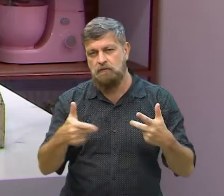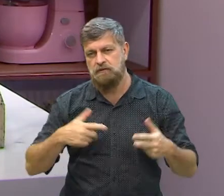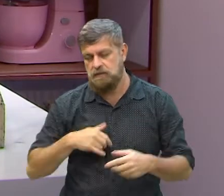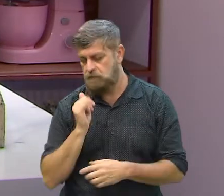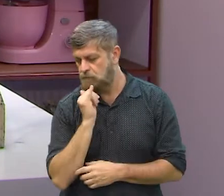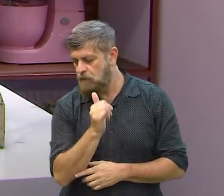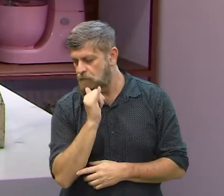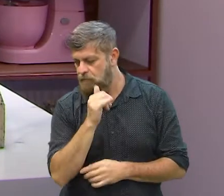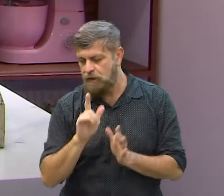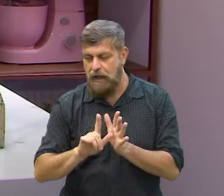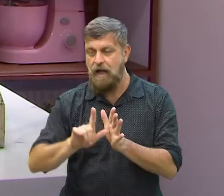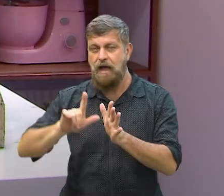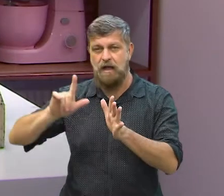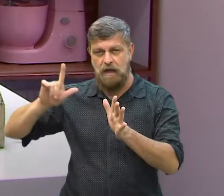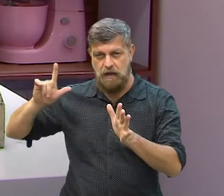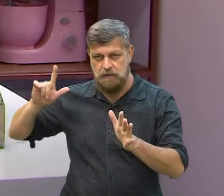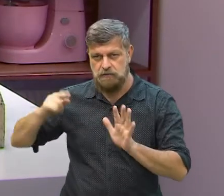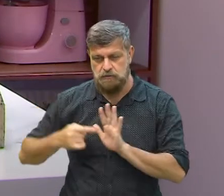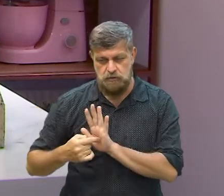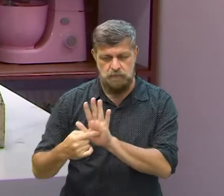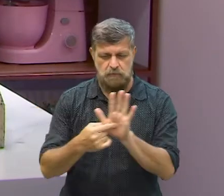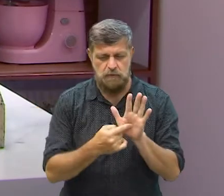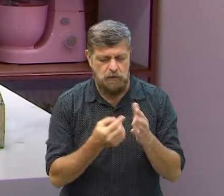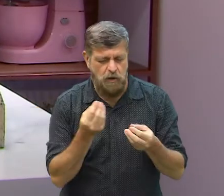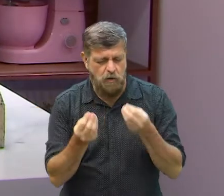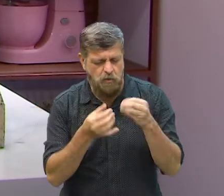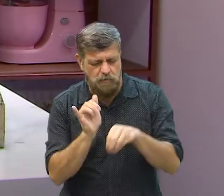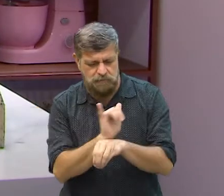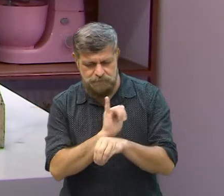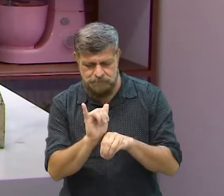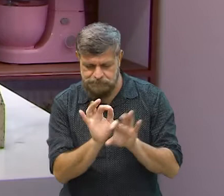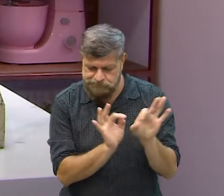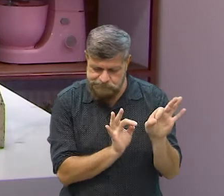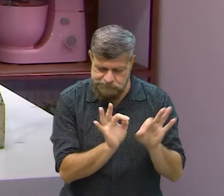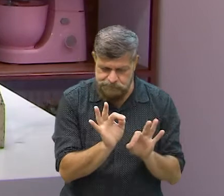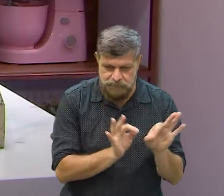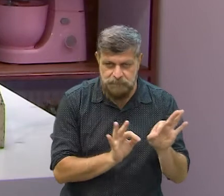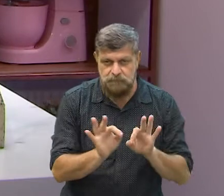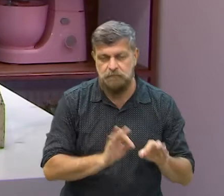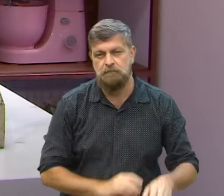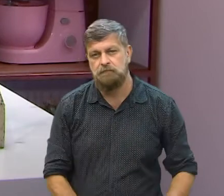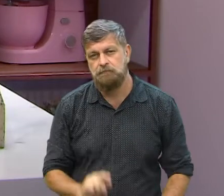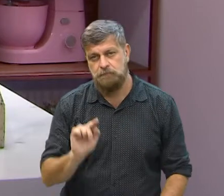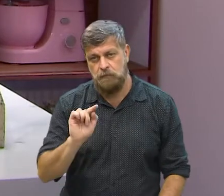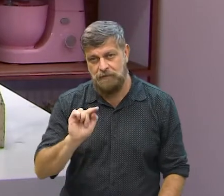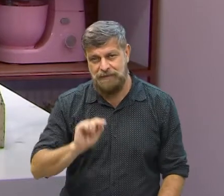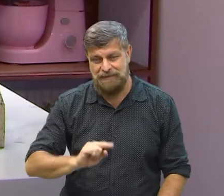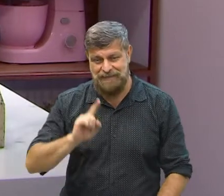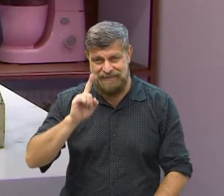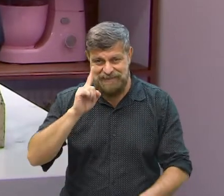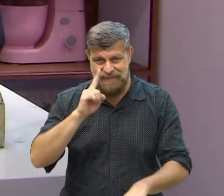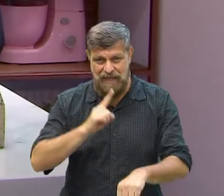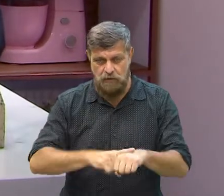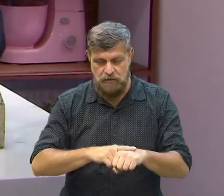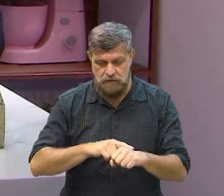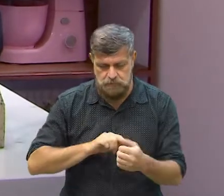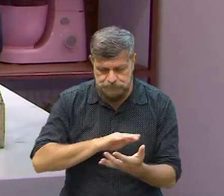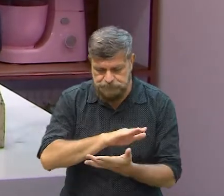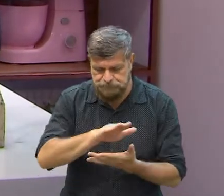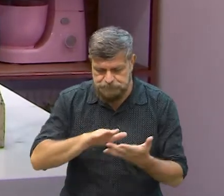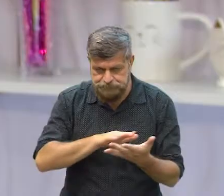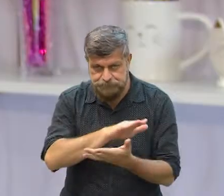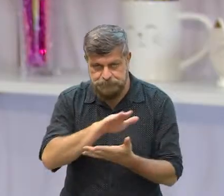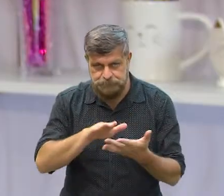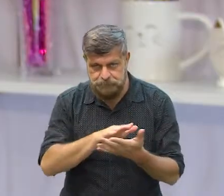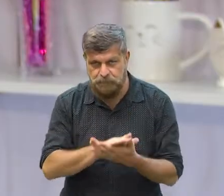comentar antes de mostrar para vocês aí o modo de preparo, é a questão de, na hora de enrolar. Então, vai para geladeira